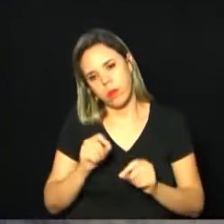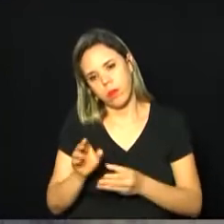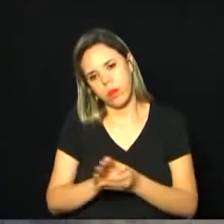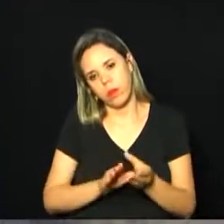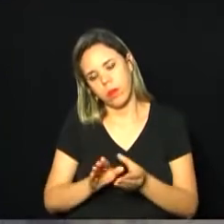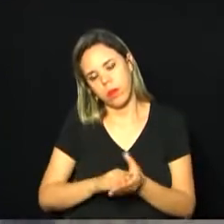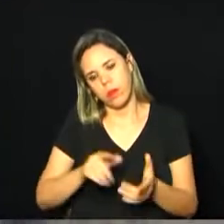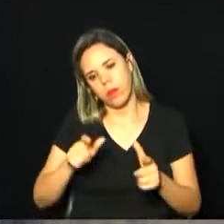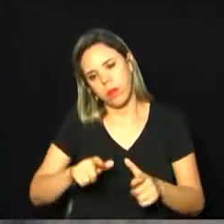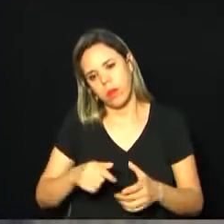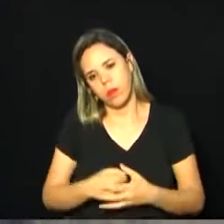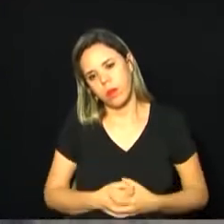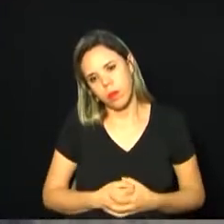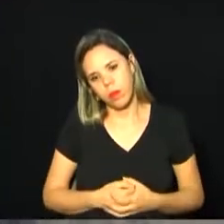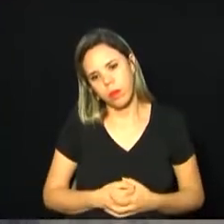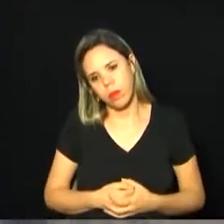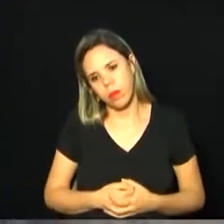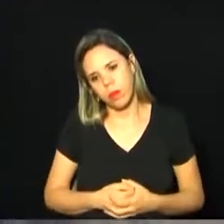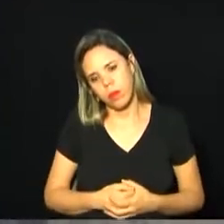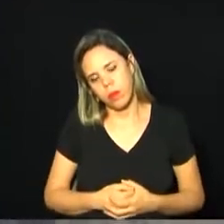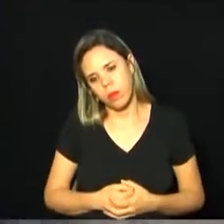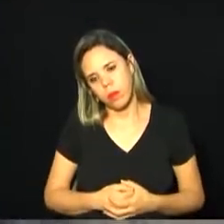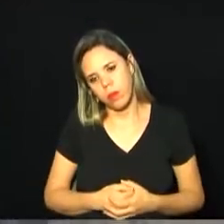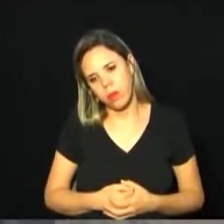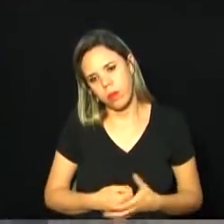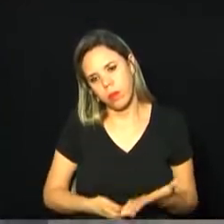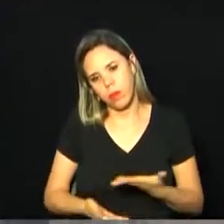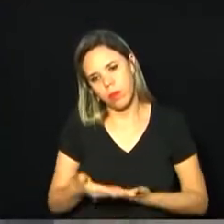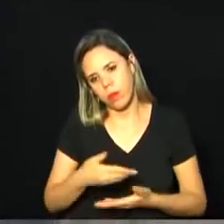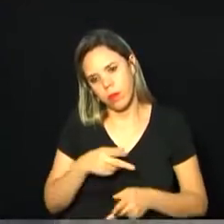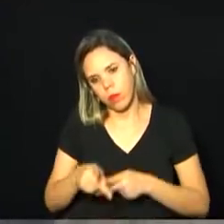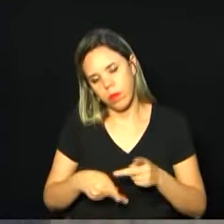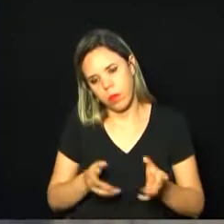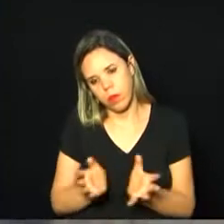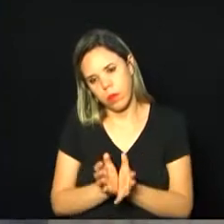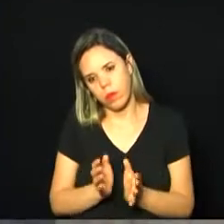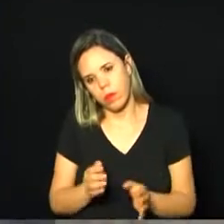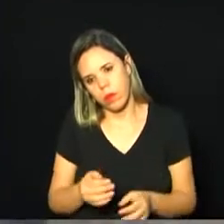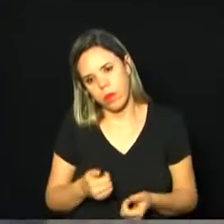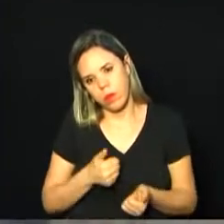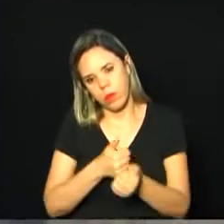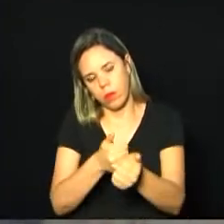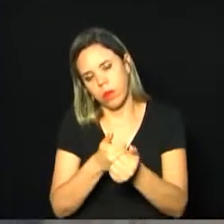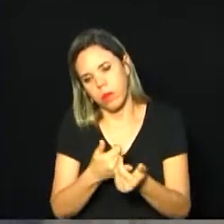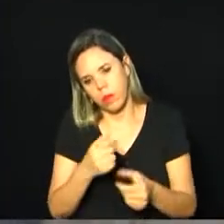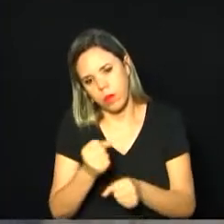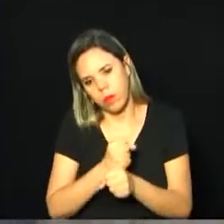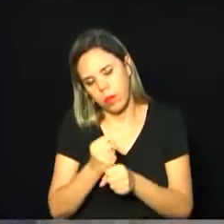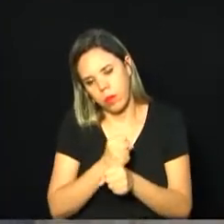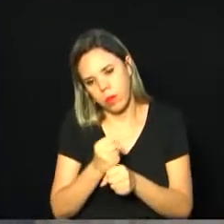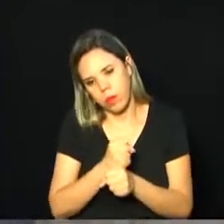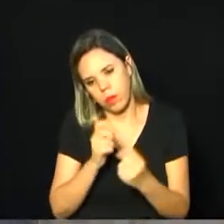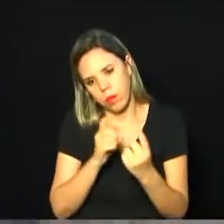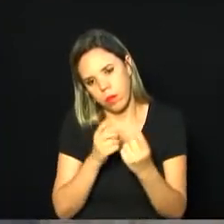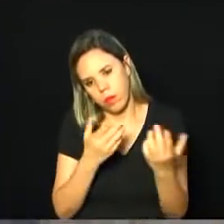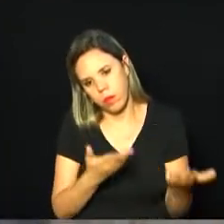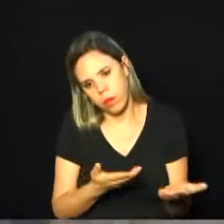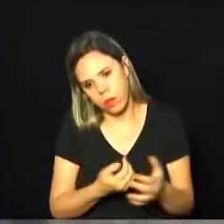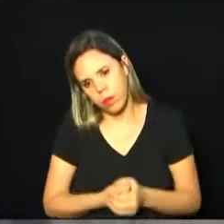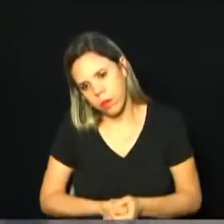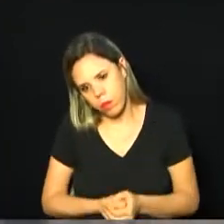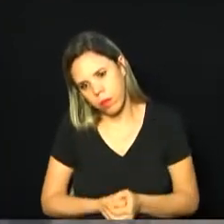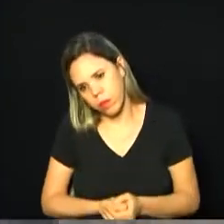conselho local que envolve a comunidade que Com quantos anos o serviço